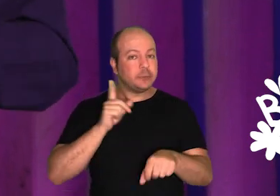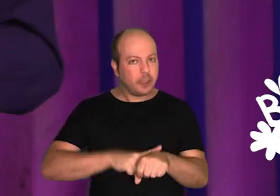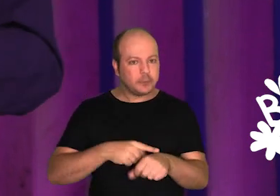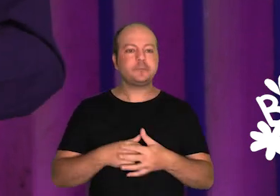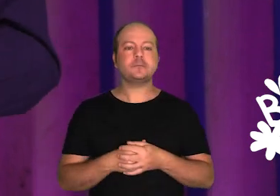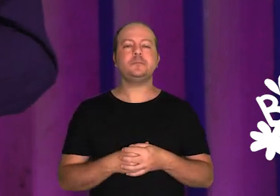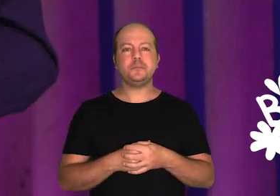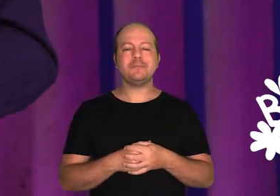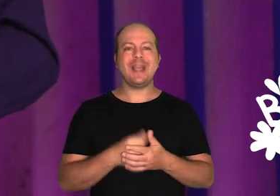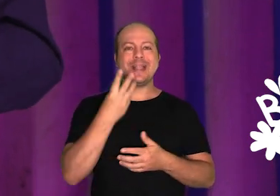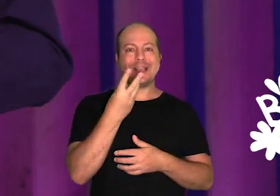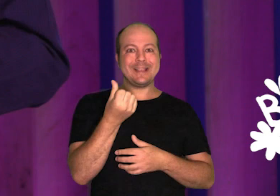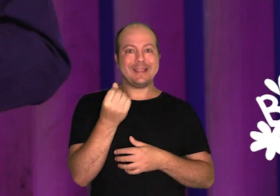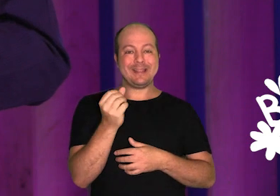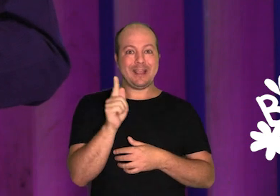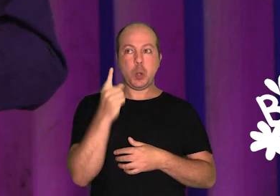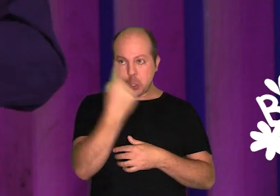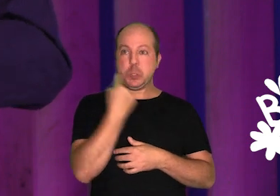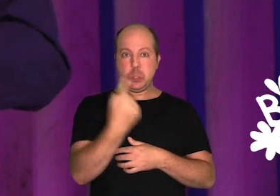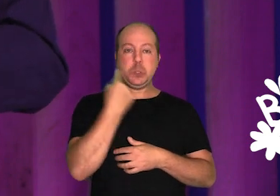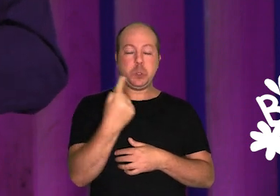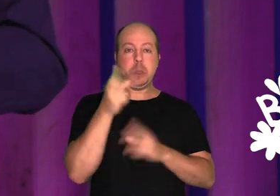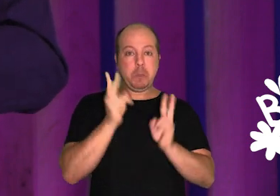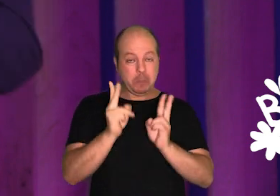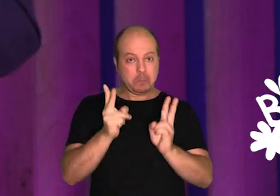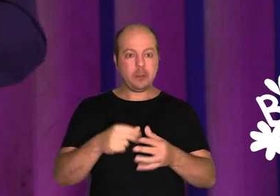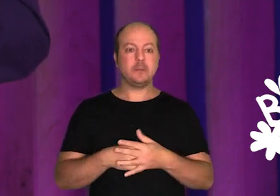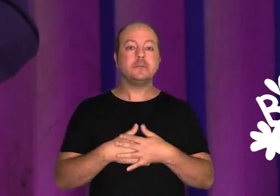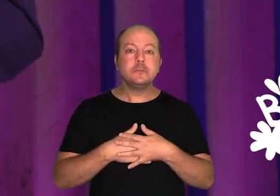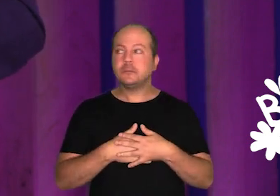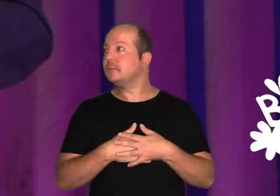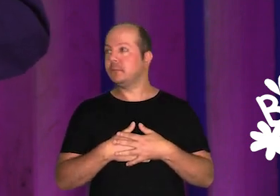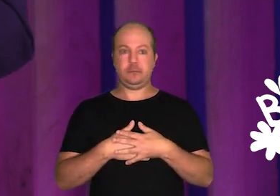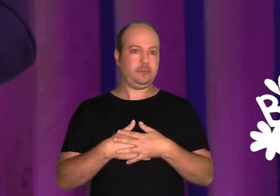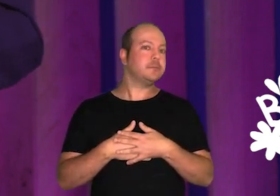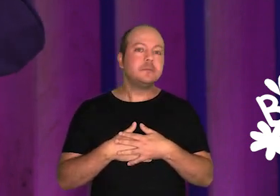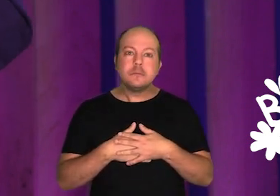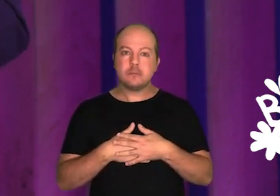tempo, com um ângulo de 360 graus simultaneamente, ok? Já!